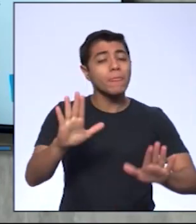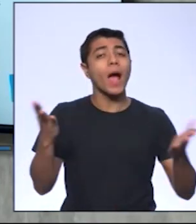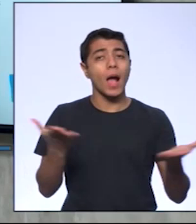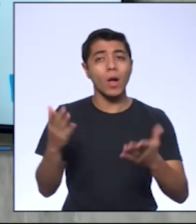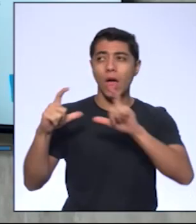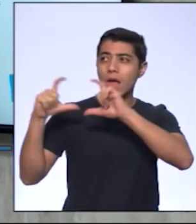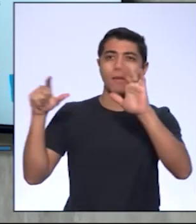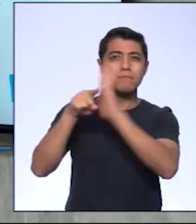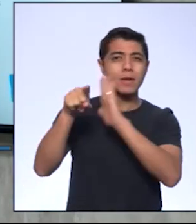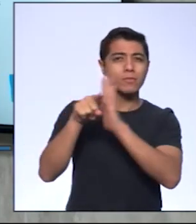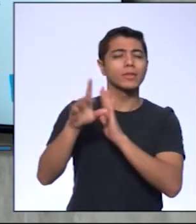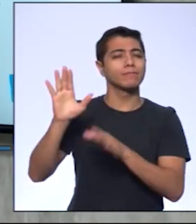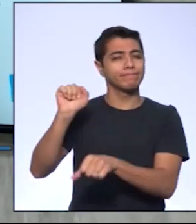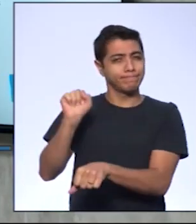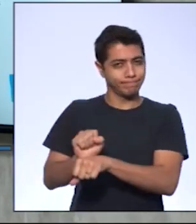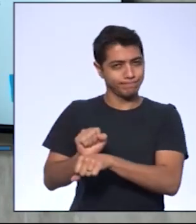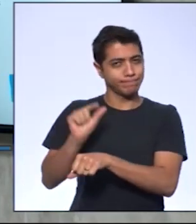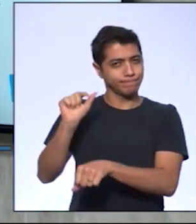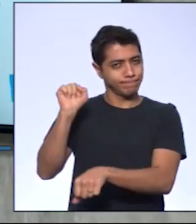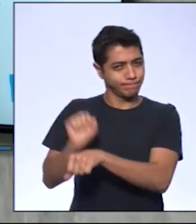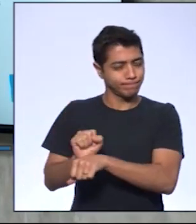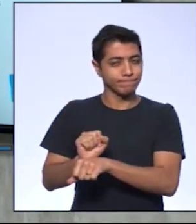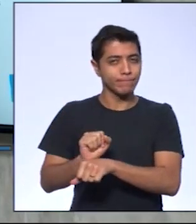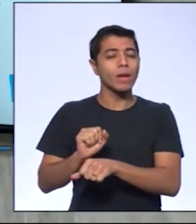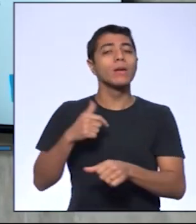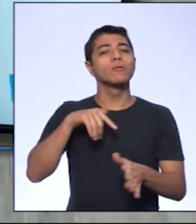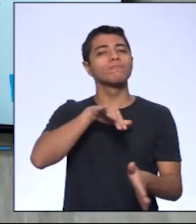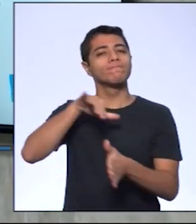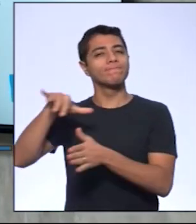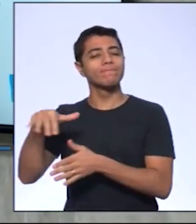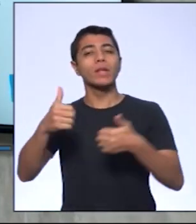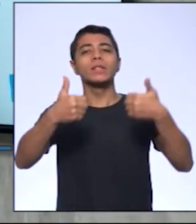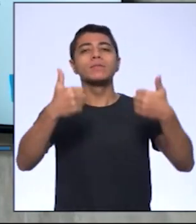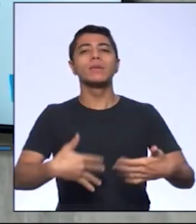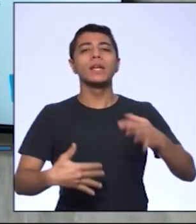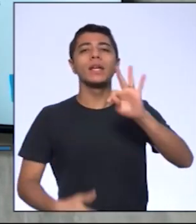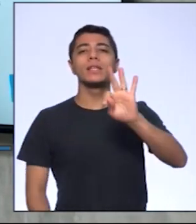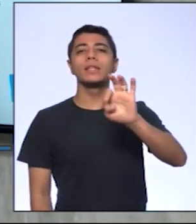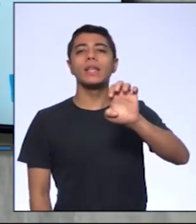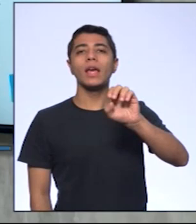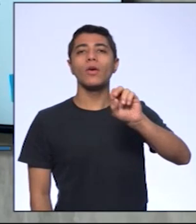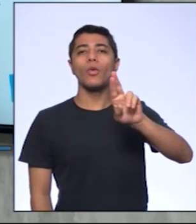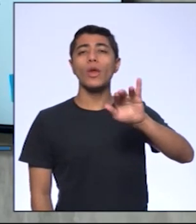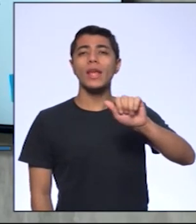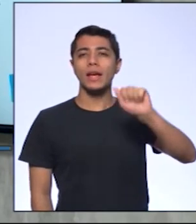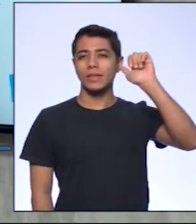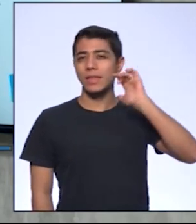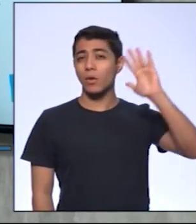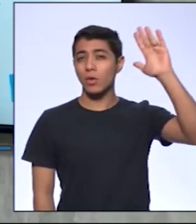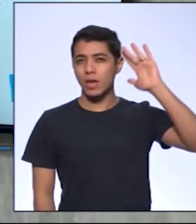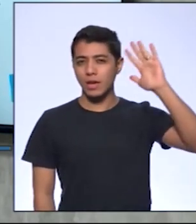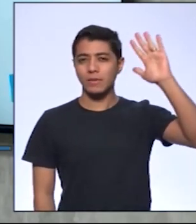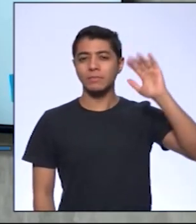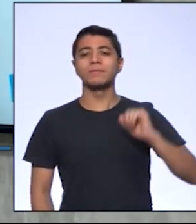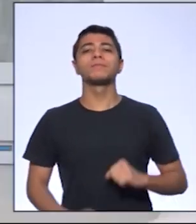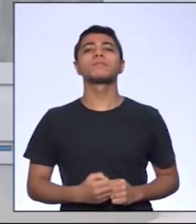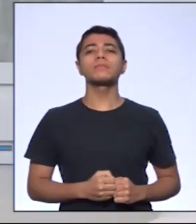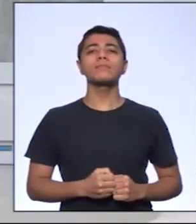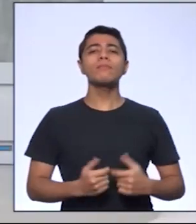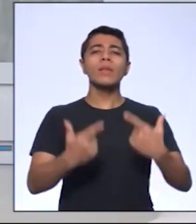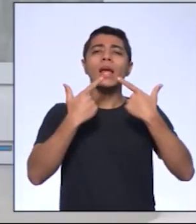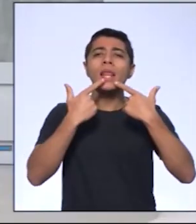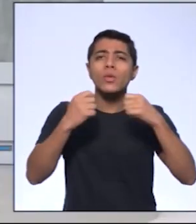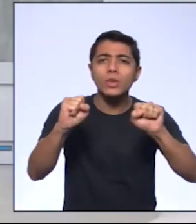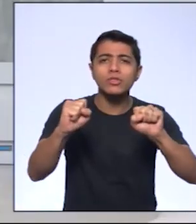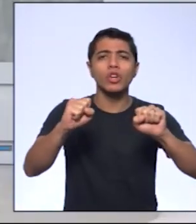questão e agora a gente vai começar a falar da teoria. O que é variação linguística. Então, olha só, minha gente, quando eu penso em